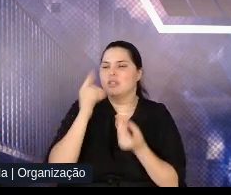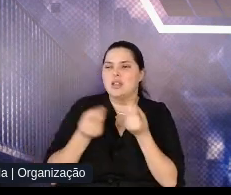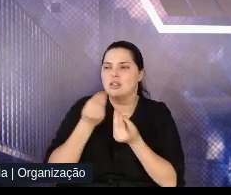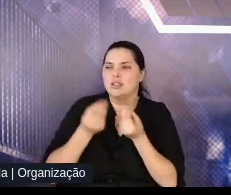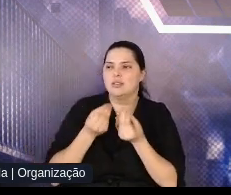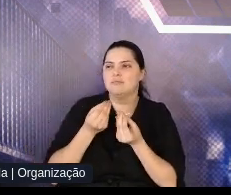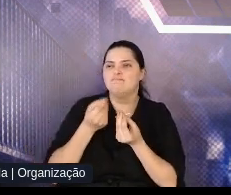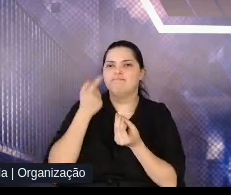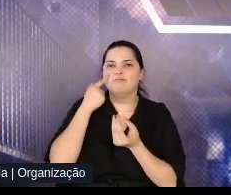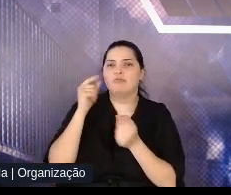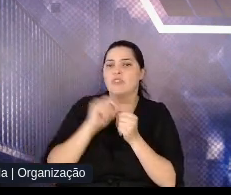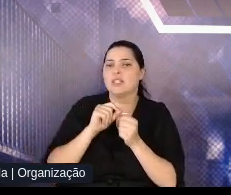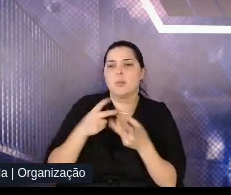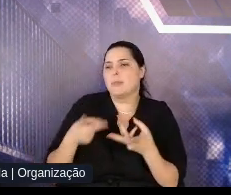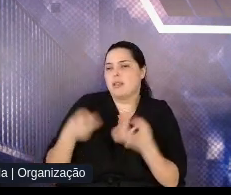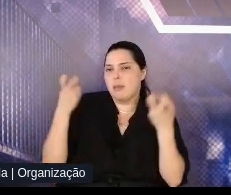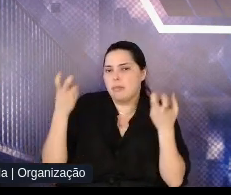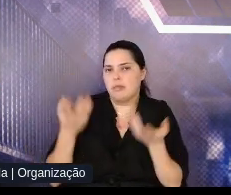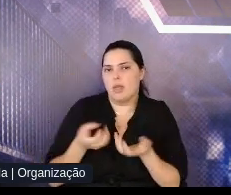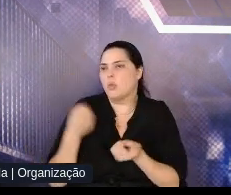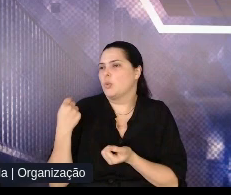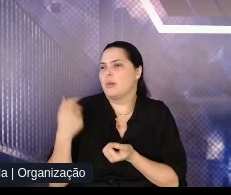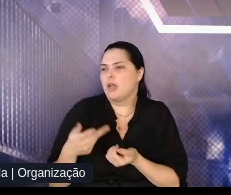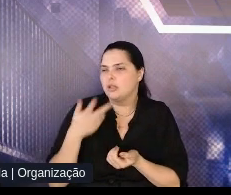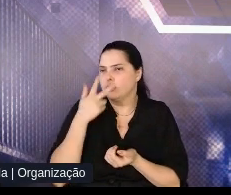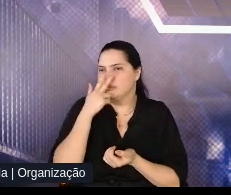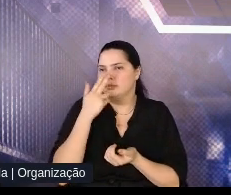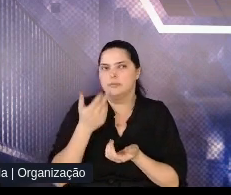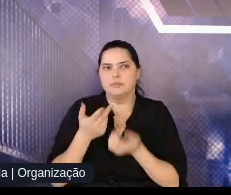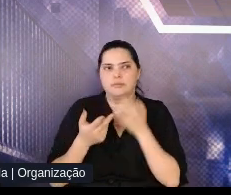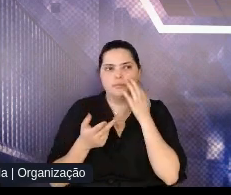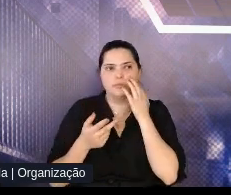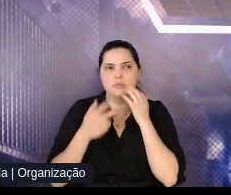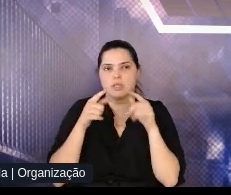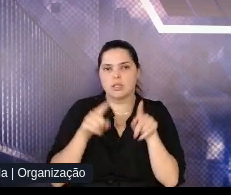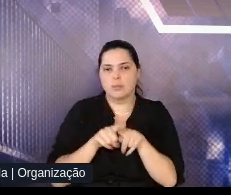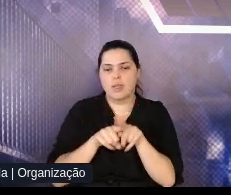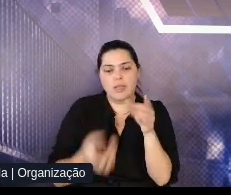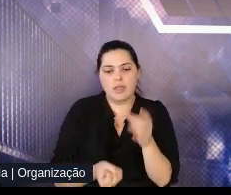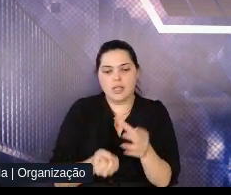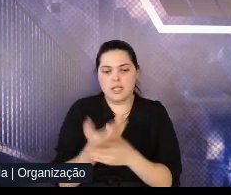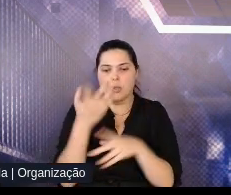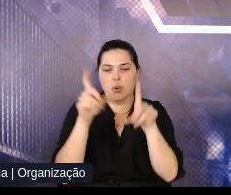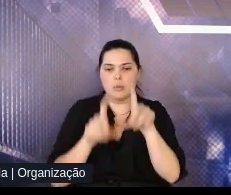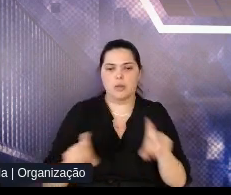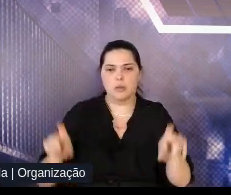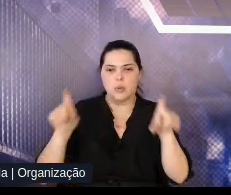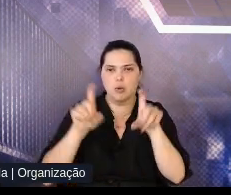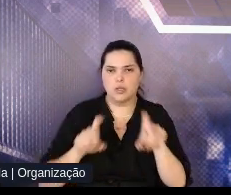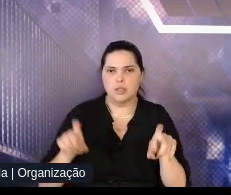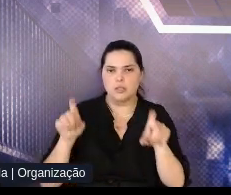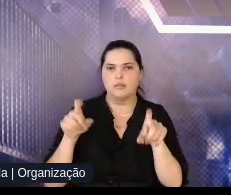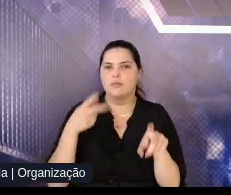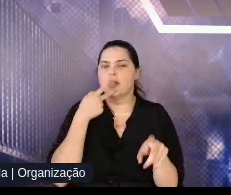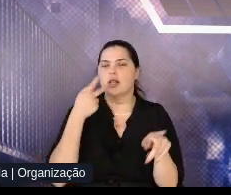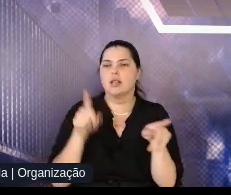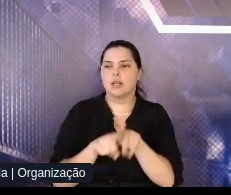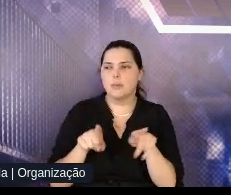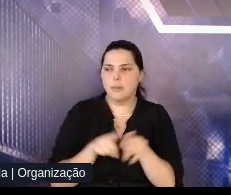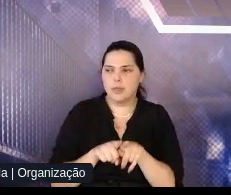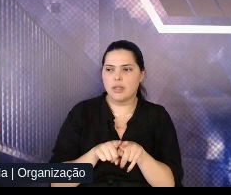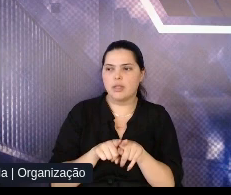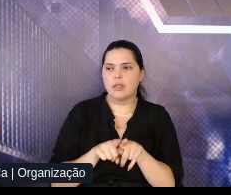gente faz sem perceber. Também tem o surgimento dos computadores, né? Eles vão falar também que